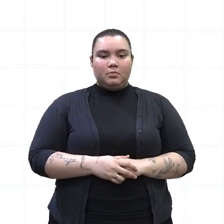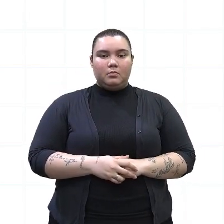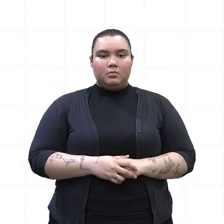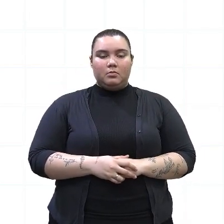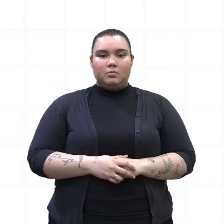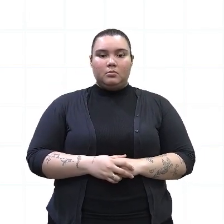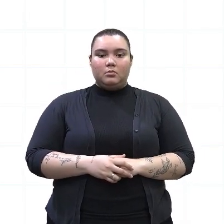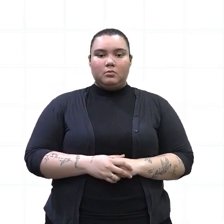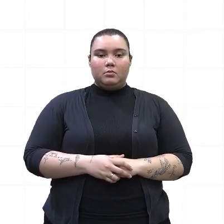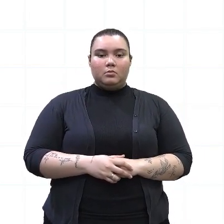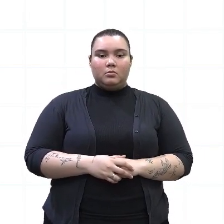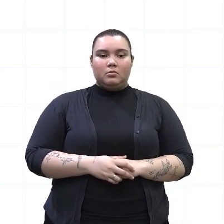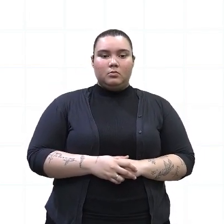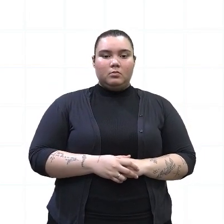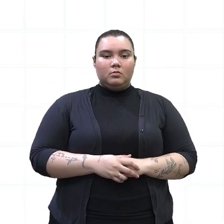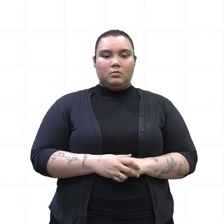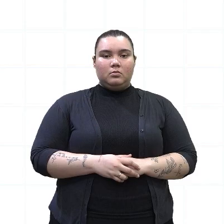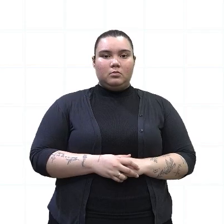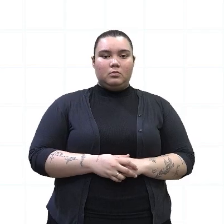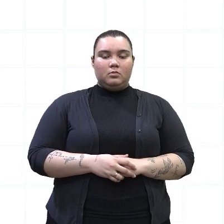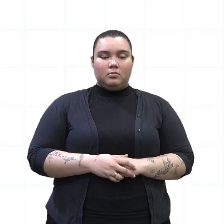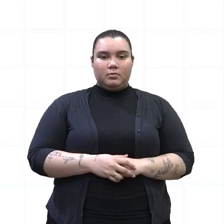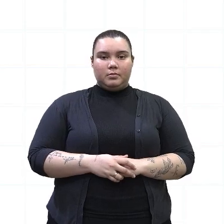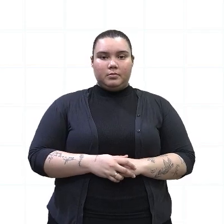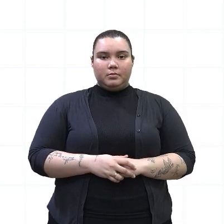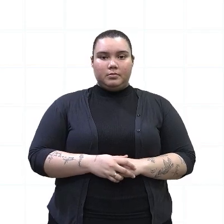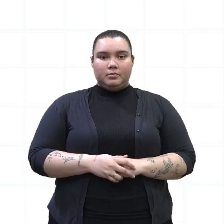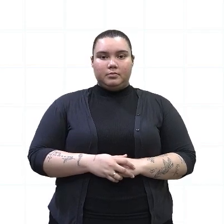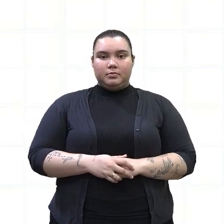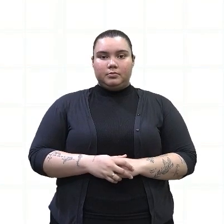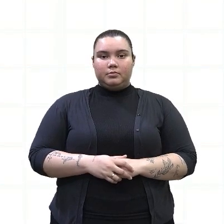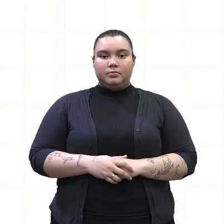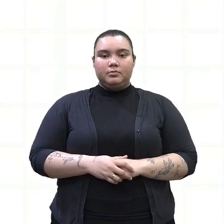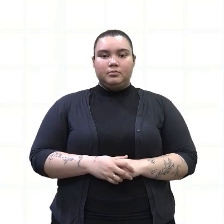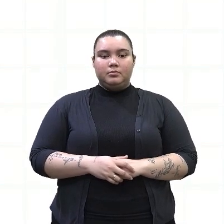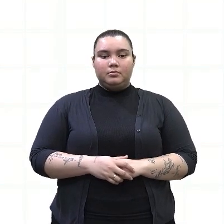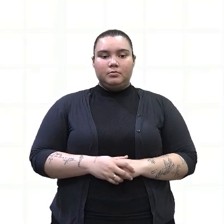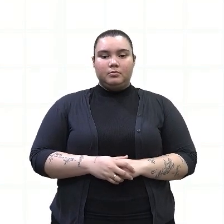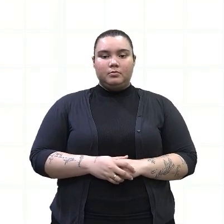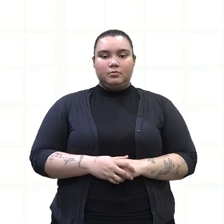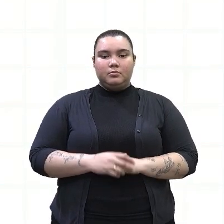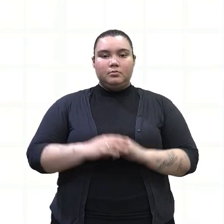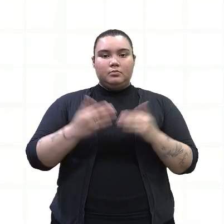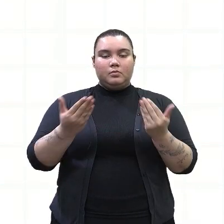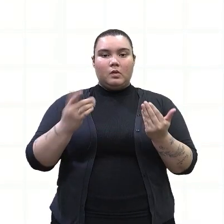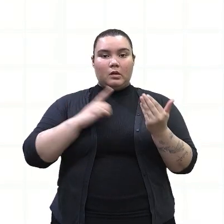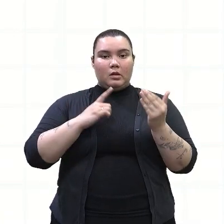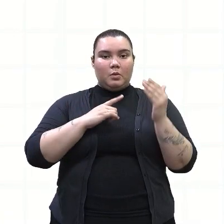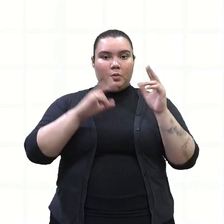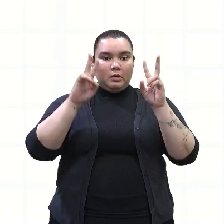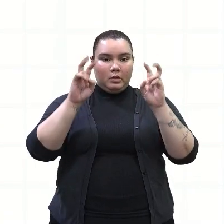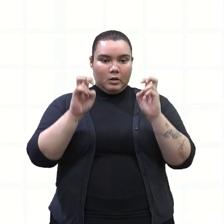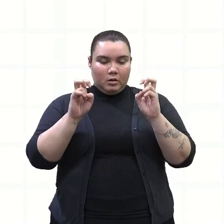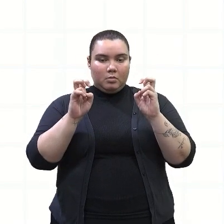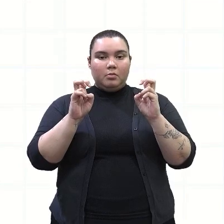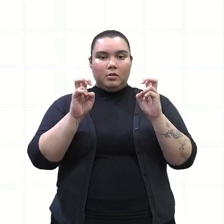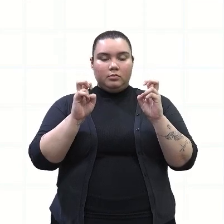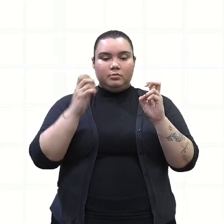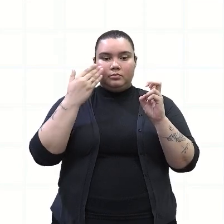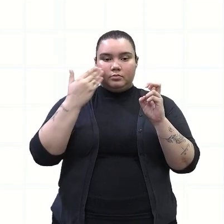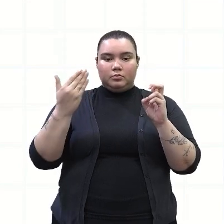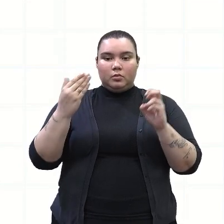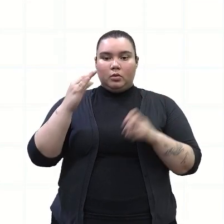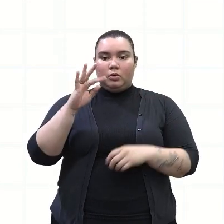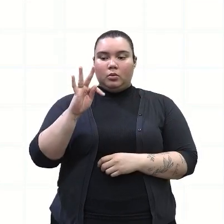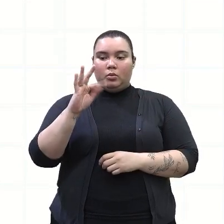steer. Tommy, the tallest steer. Então, aí vocês têm um título, né? Tommy, que é o